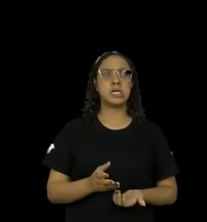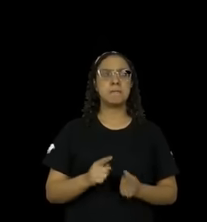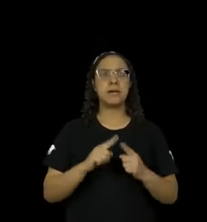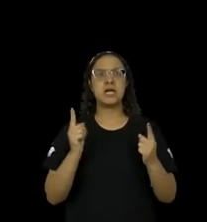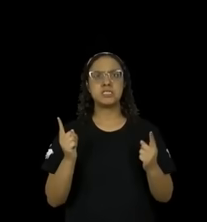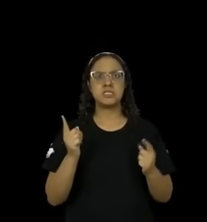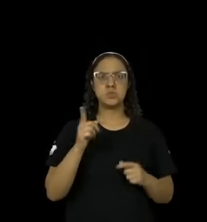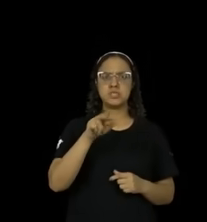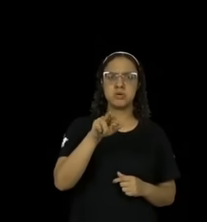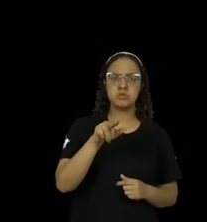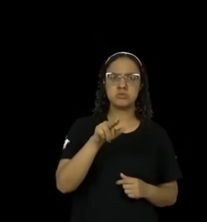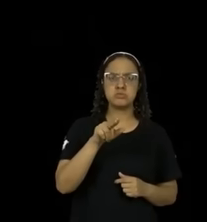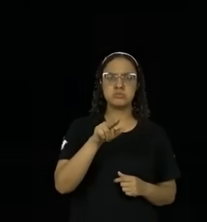Egito.